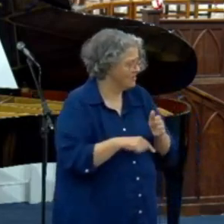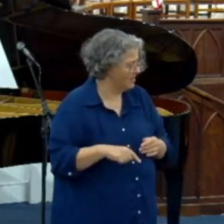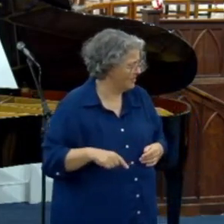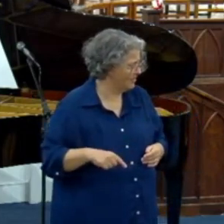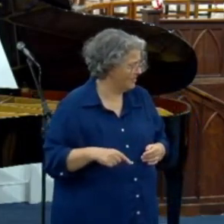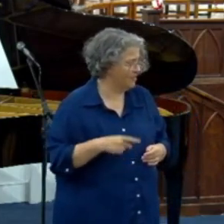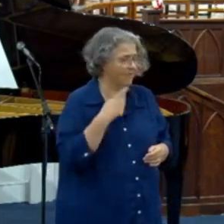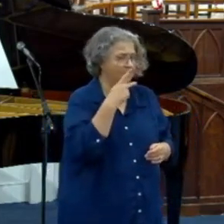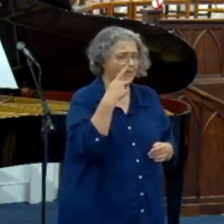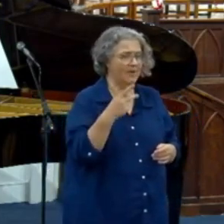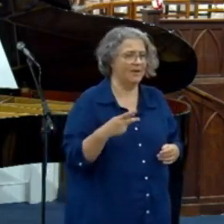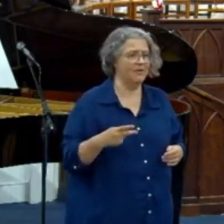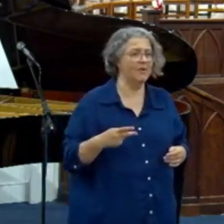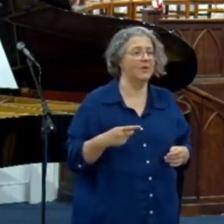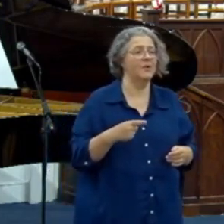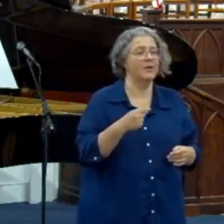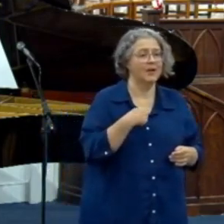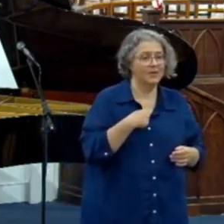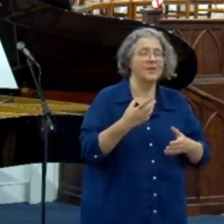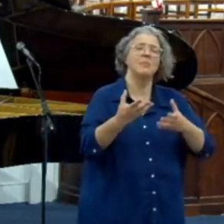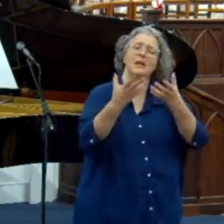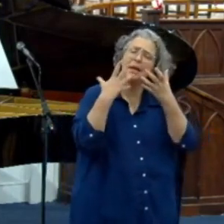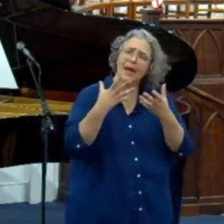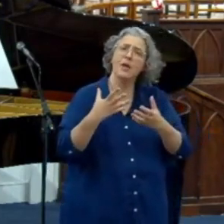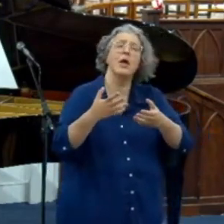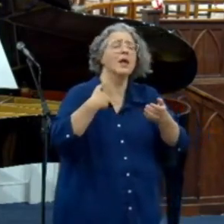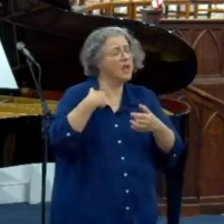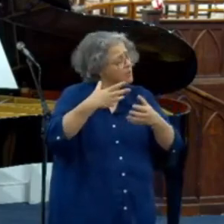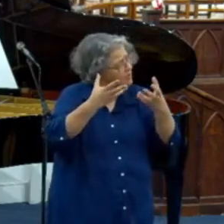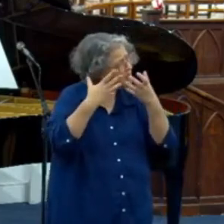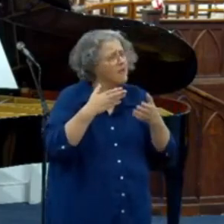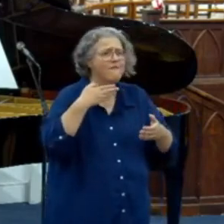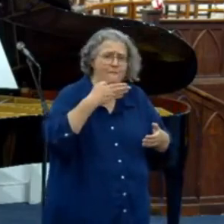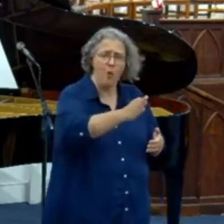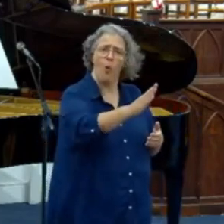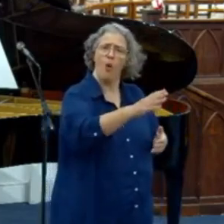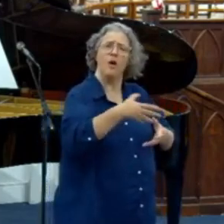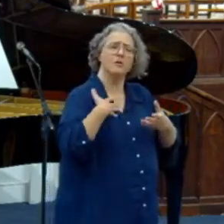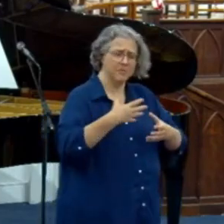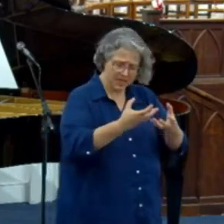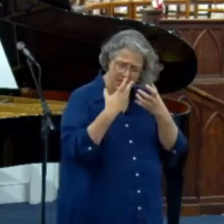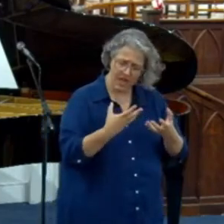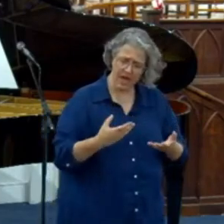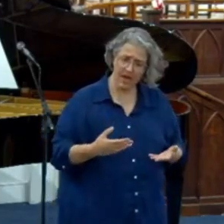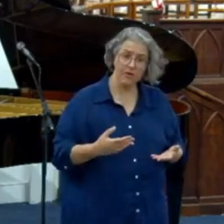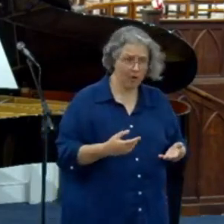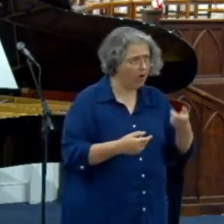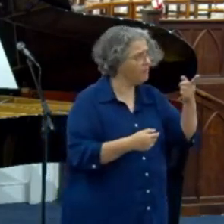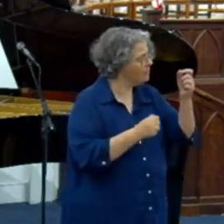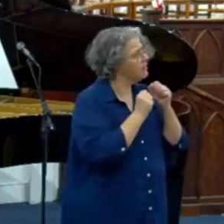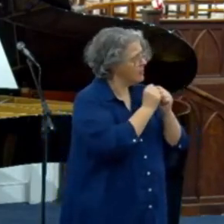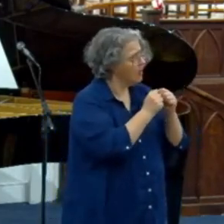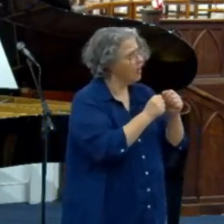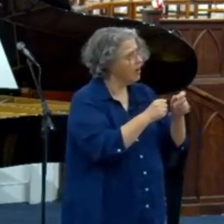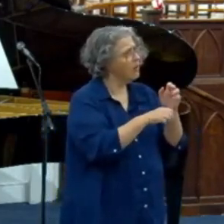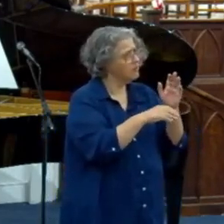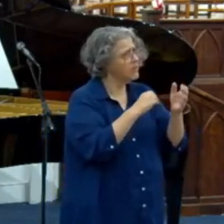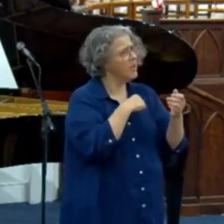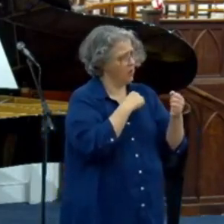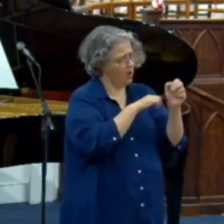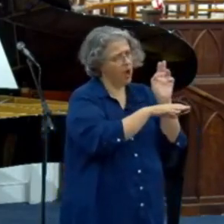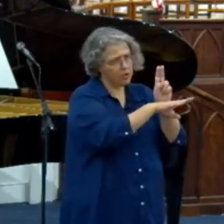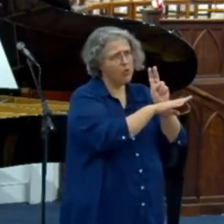apostólico e disseram: eu também quero, eu também vou, conte comigo.